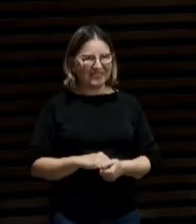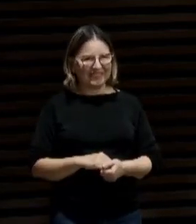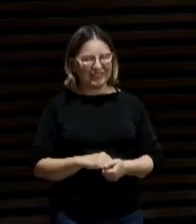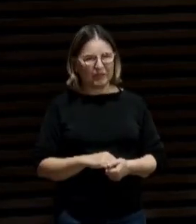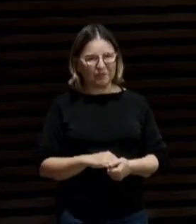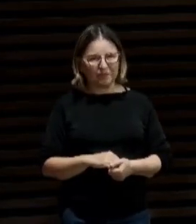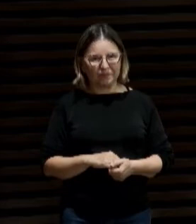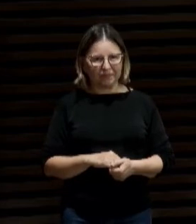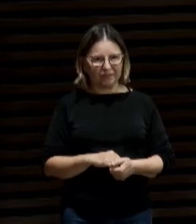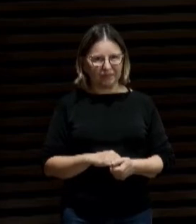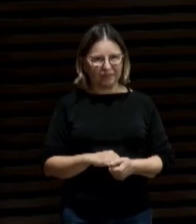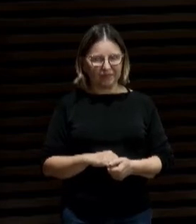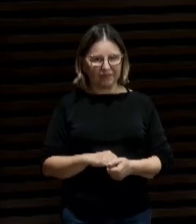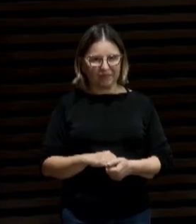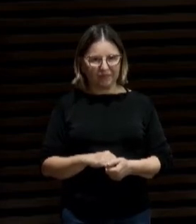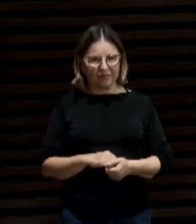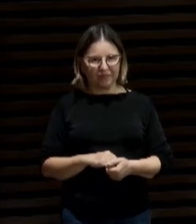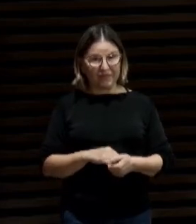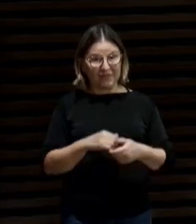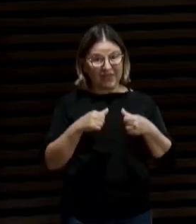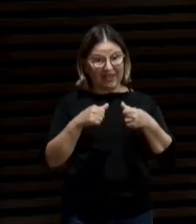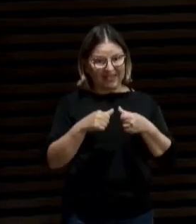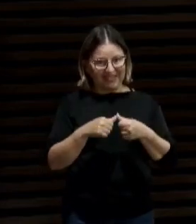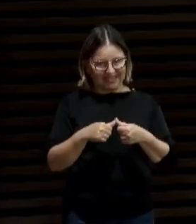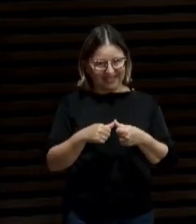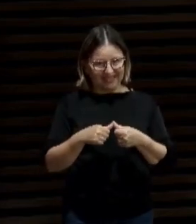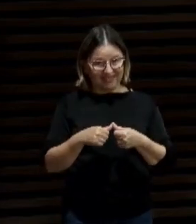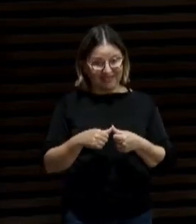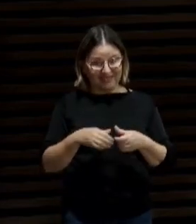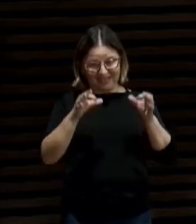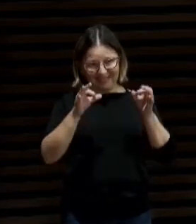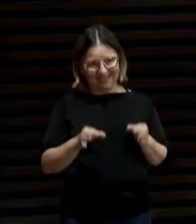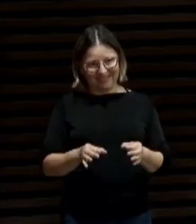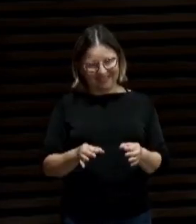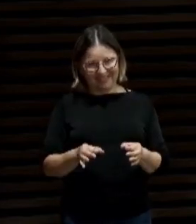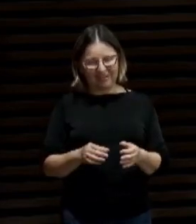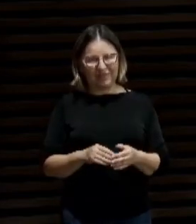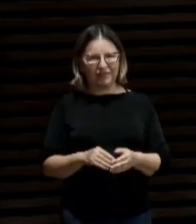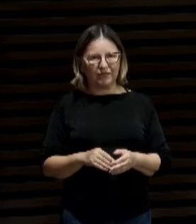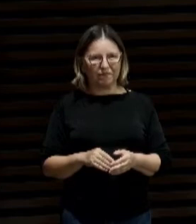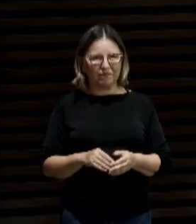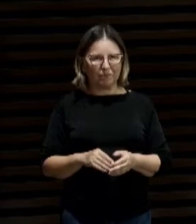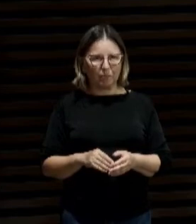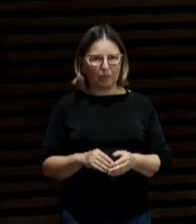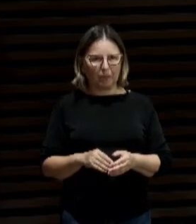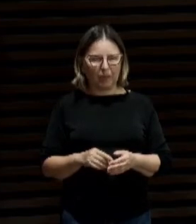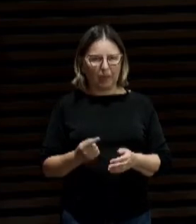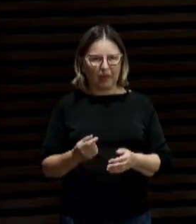E esse aqui não dá para trás. Esse negócio é certo. O irmão MacArthur, John MacArthur, ele diz